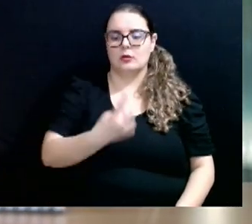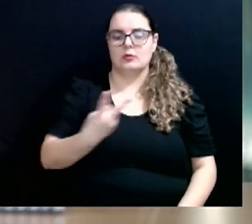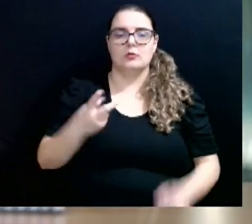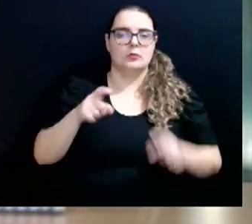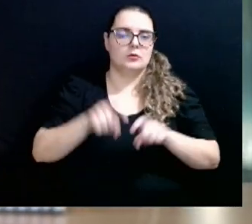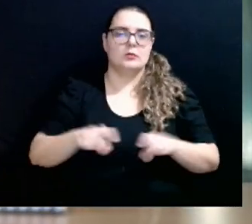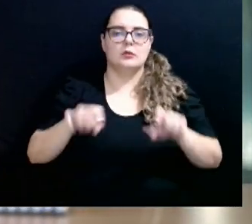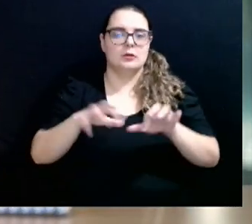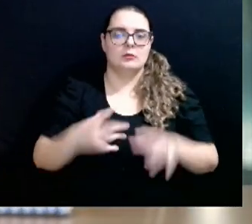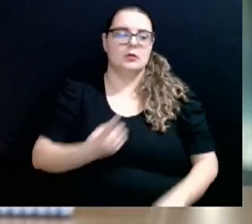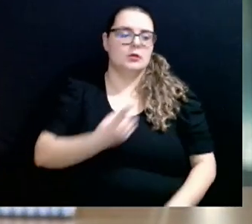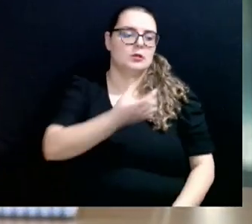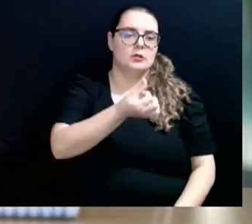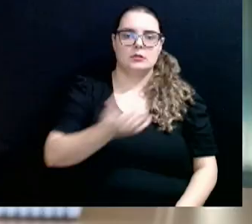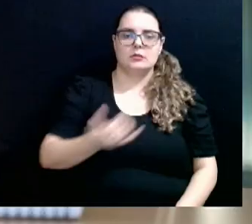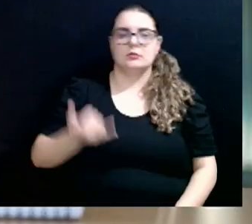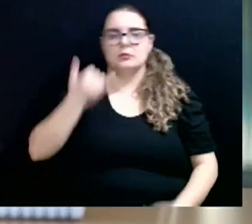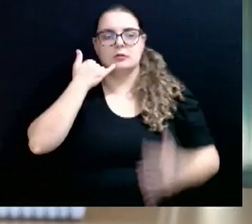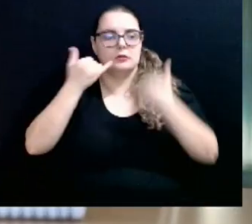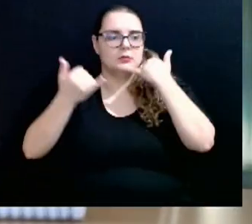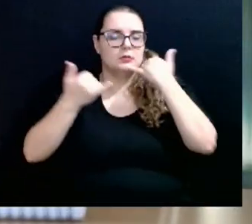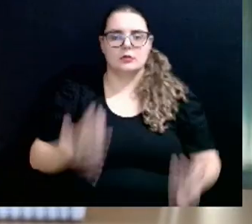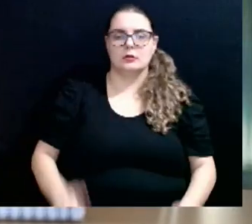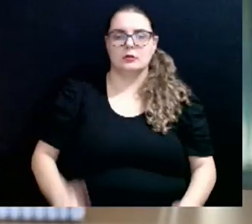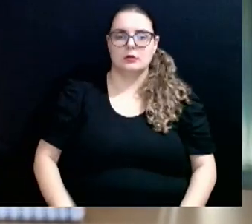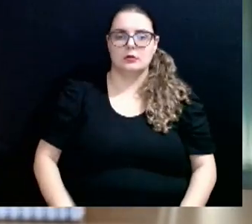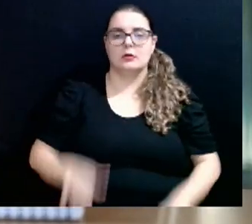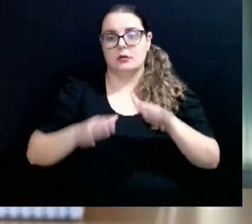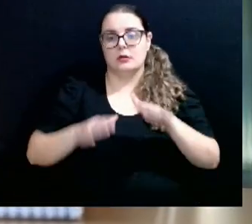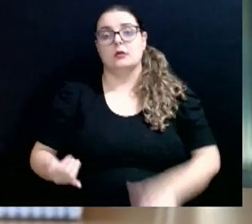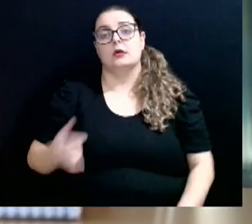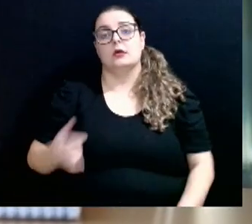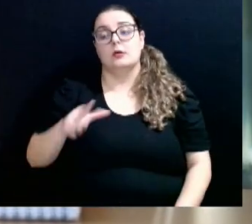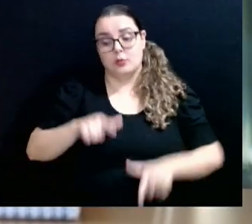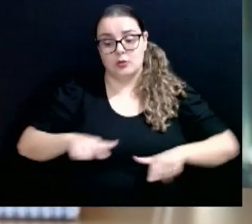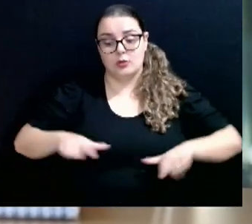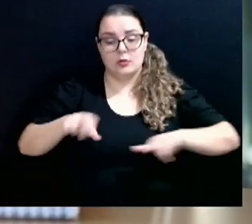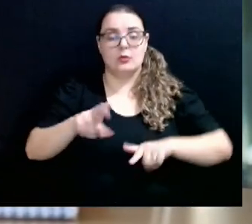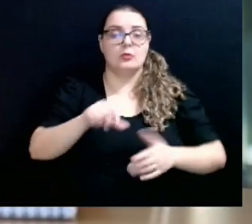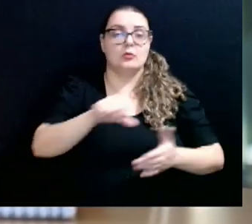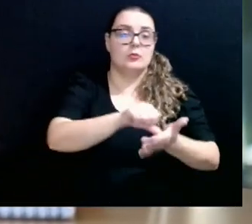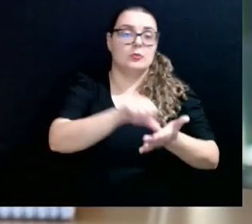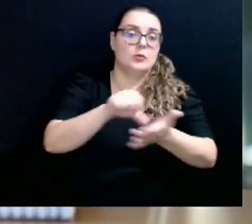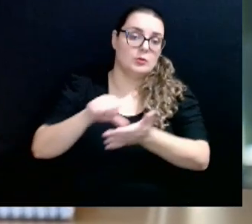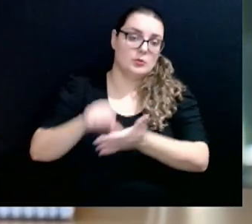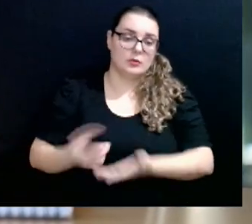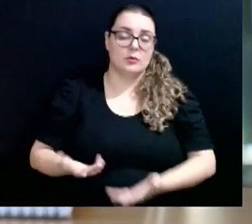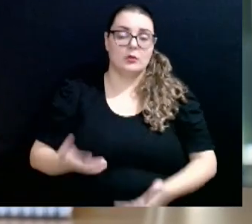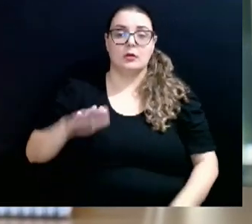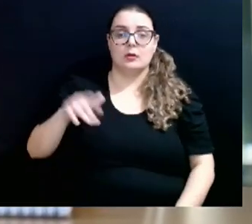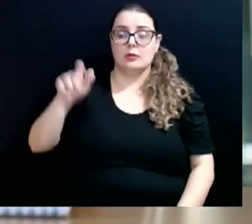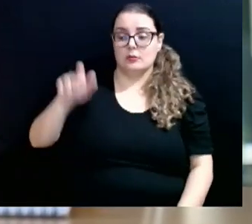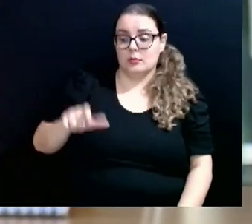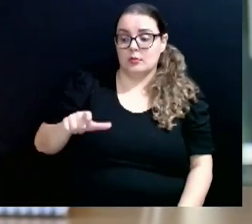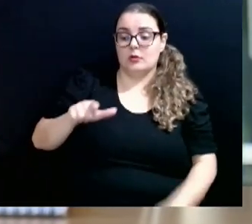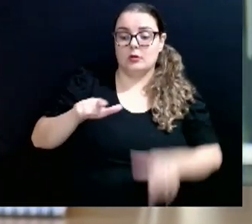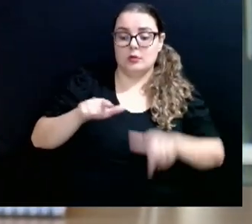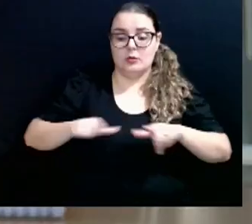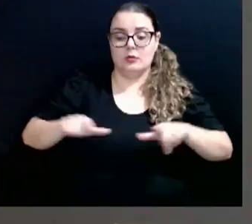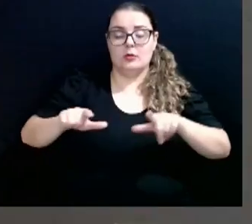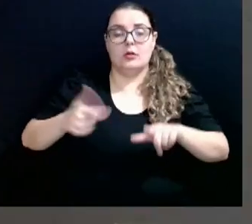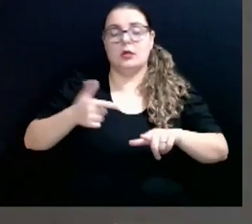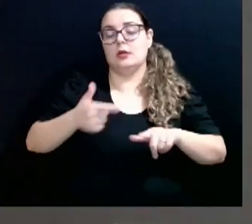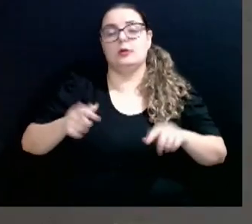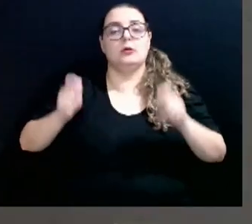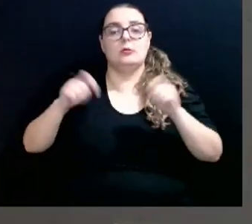16 telefones, ou seja, às vezes o leilão é por lote ou por unidade. E aí a pessoa, quando está o lote, ela não tem a possibilidade de segregar